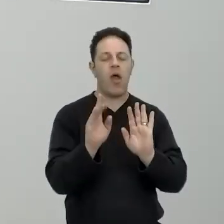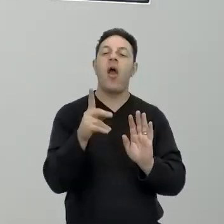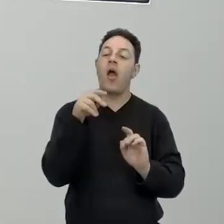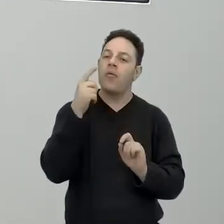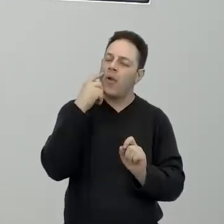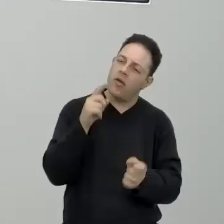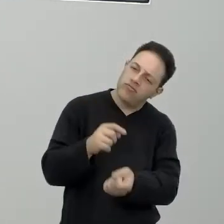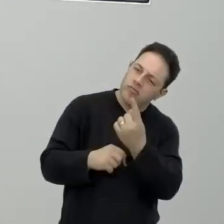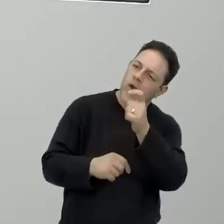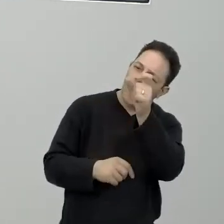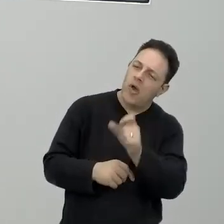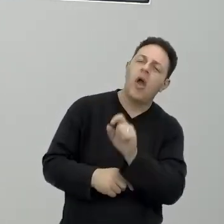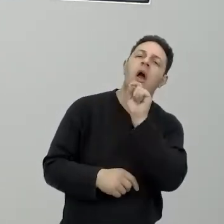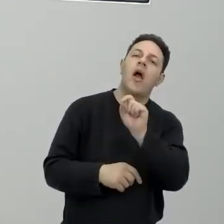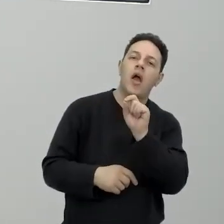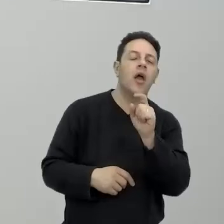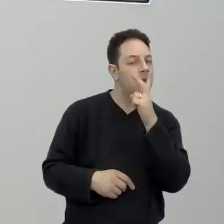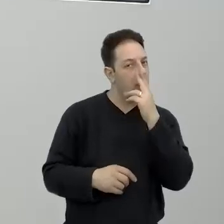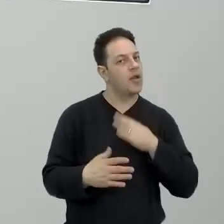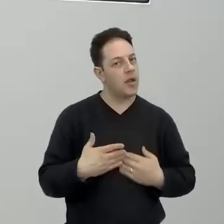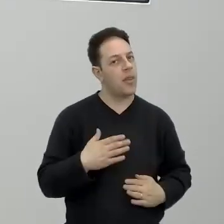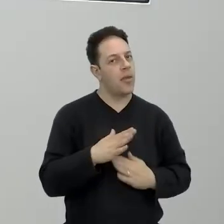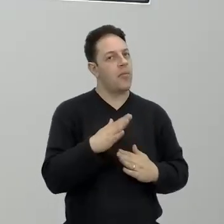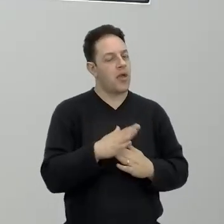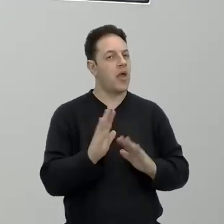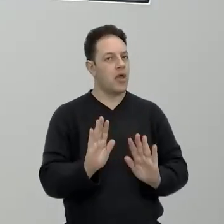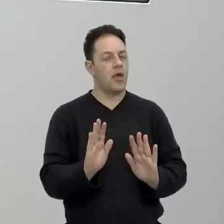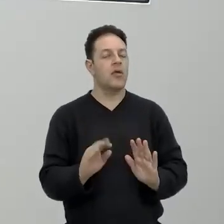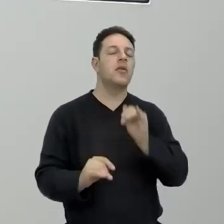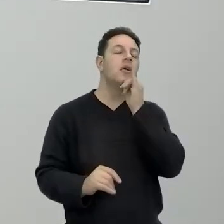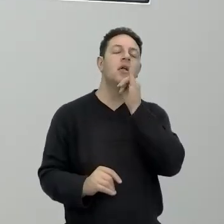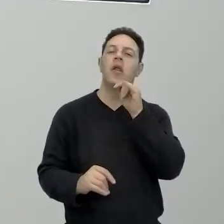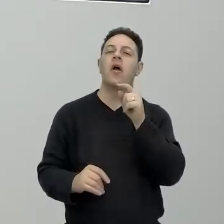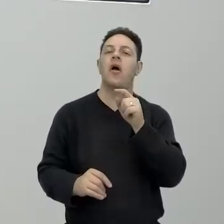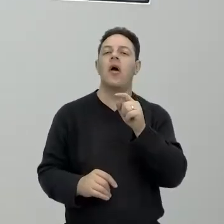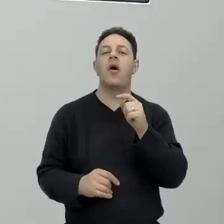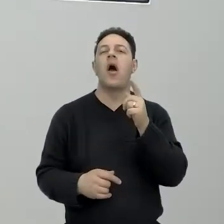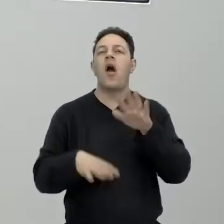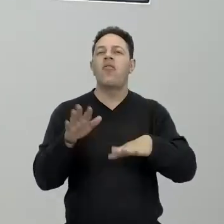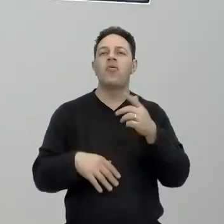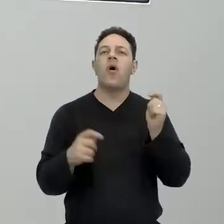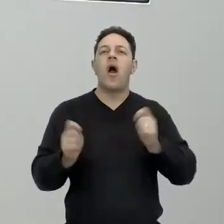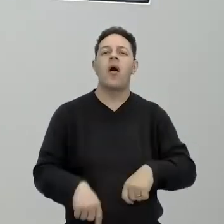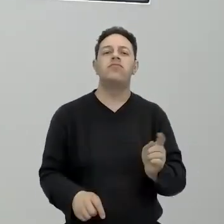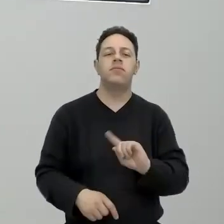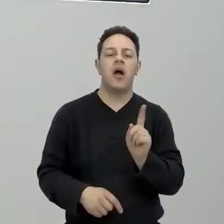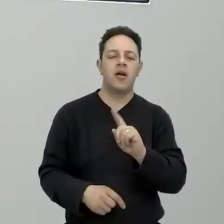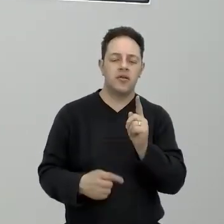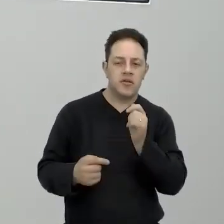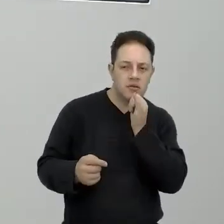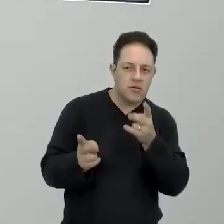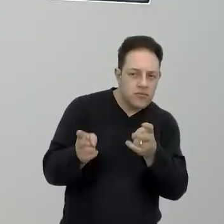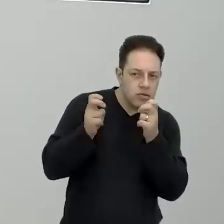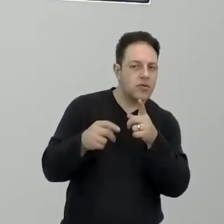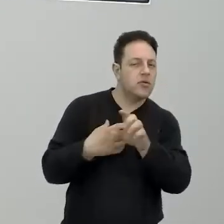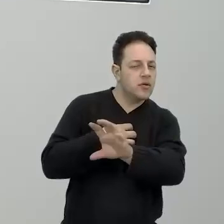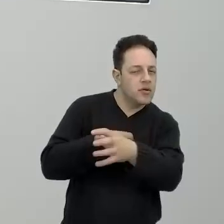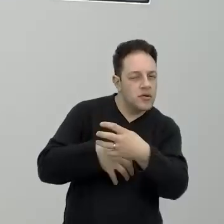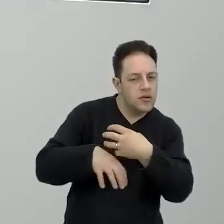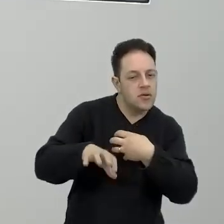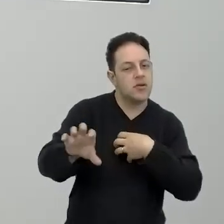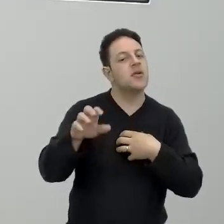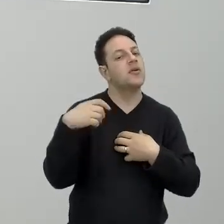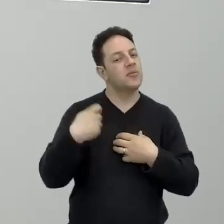sentido da gente ter limites, né? A gente realmente não ser capaz de perceber, de se colocar num